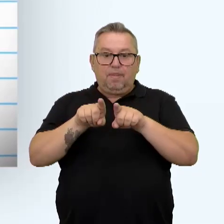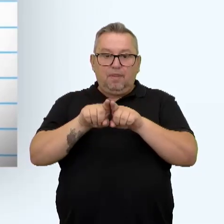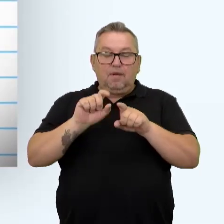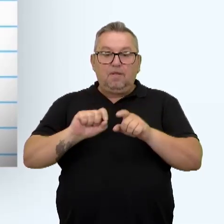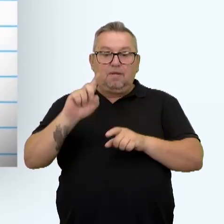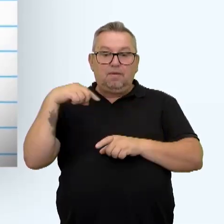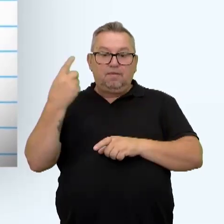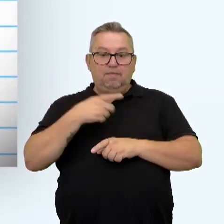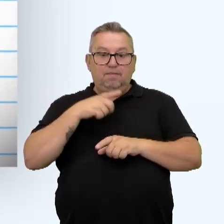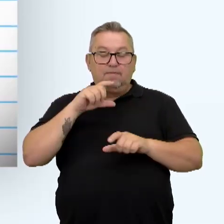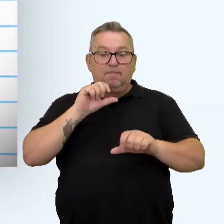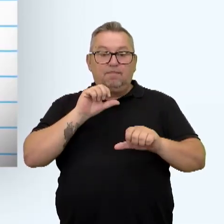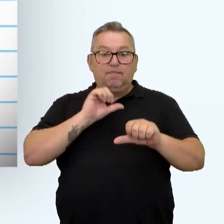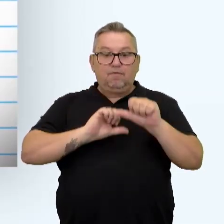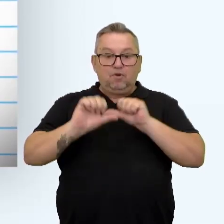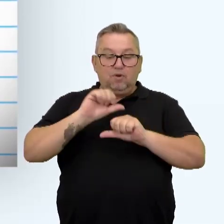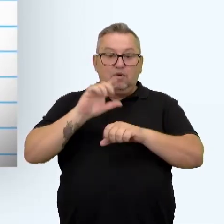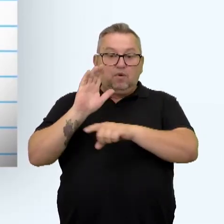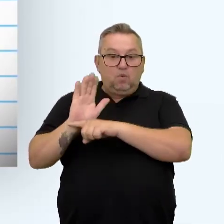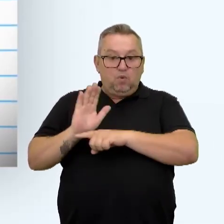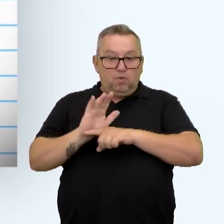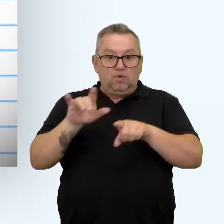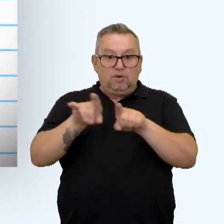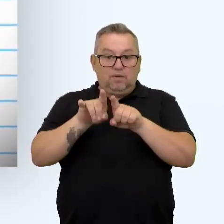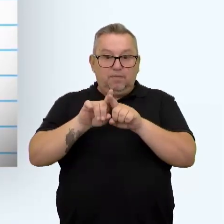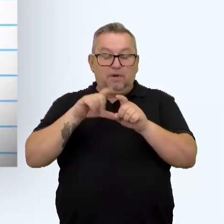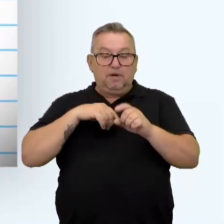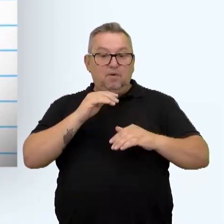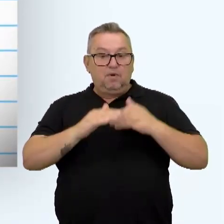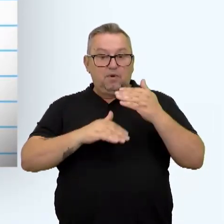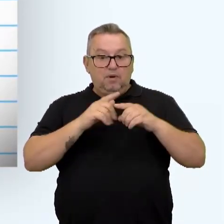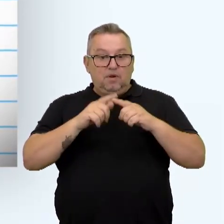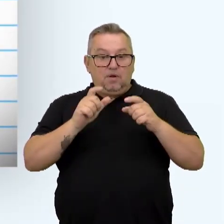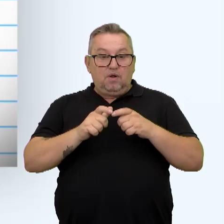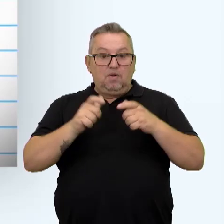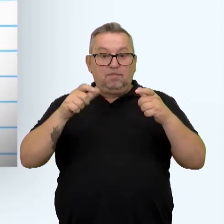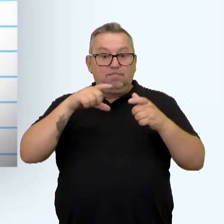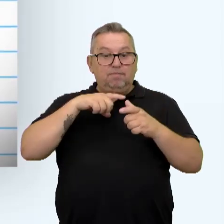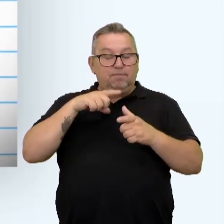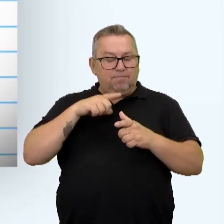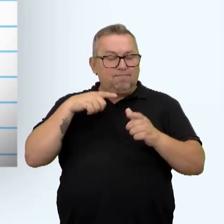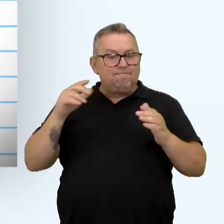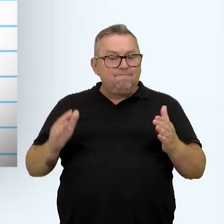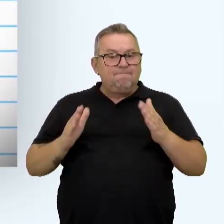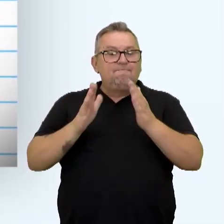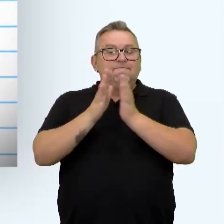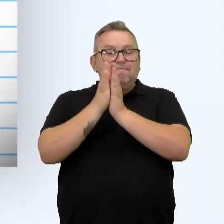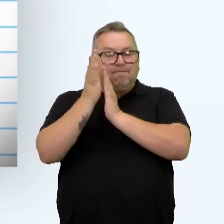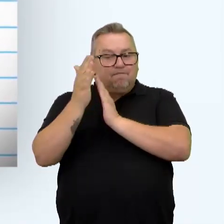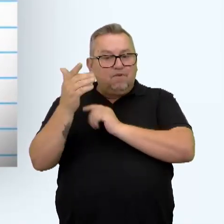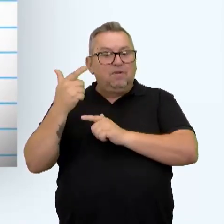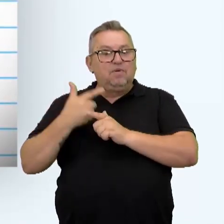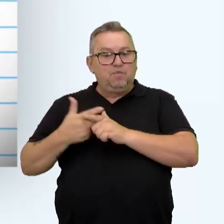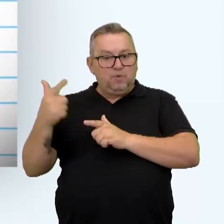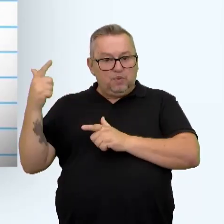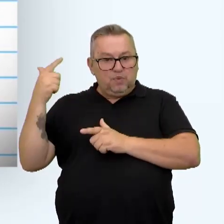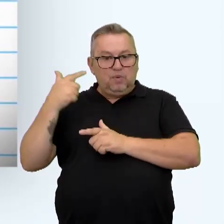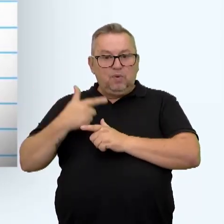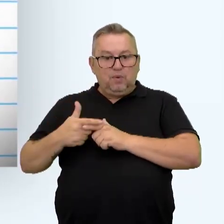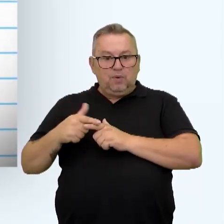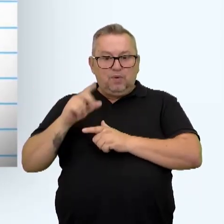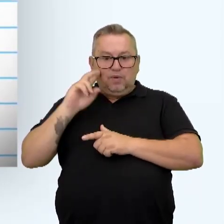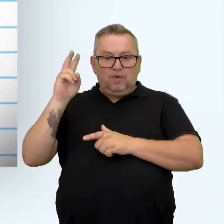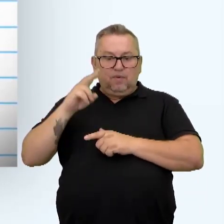naturais, transformando-os para o seu benefício. Este processo, na maioria das vezes, gera algum tipo de impacto sobre esses recursos. Voltemos a